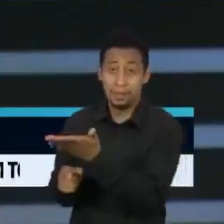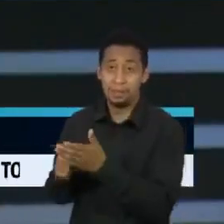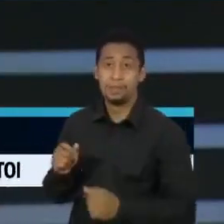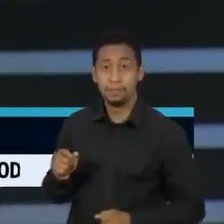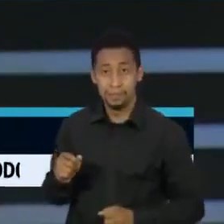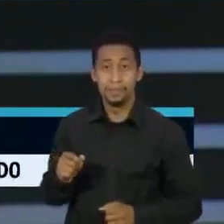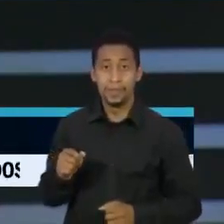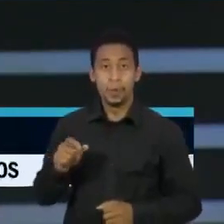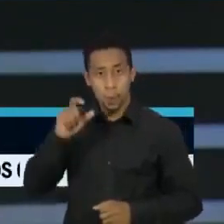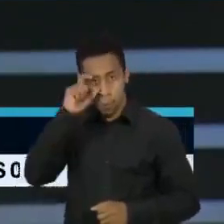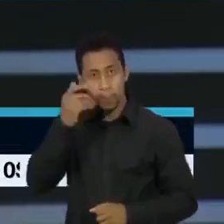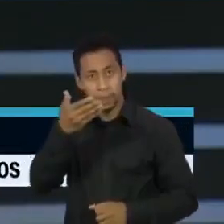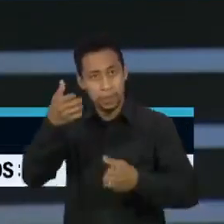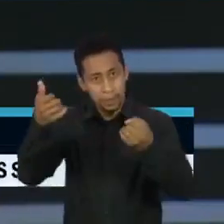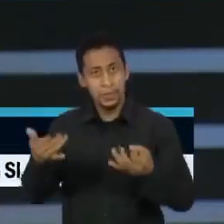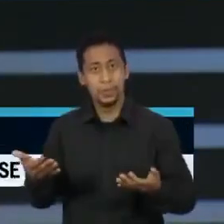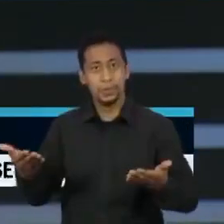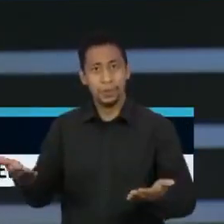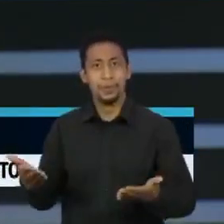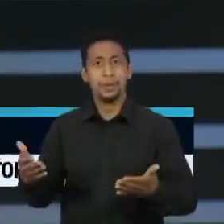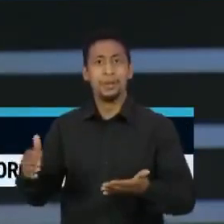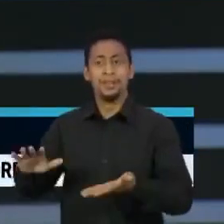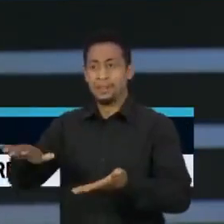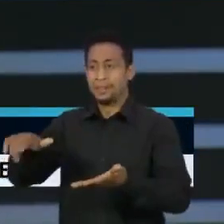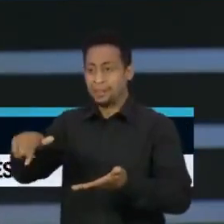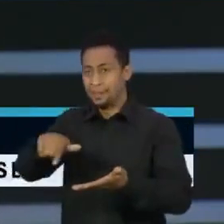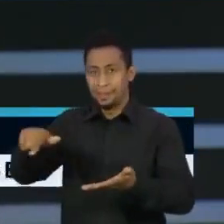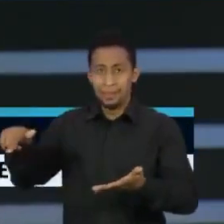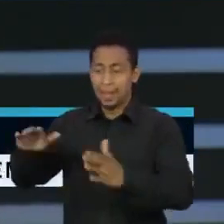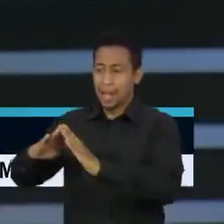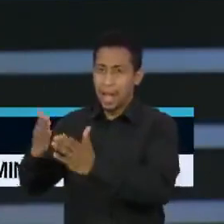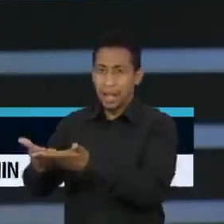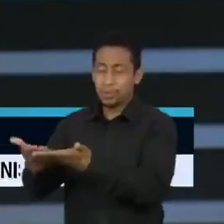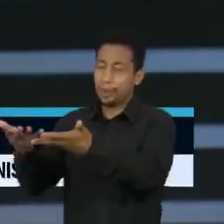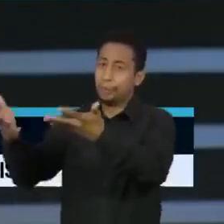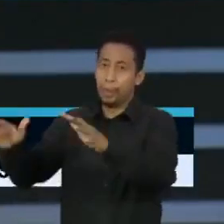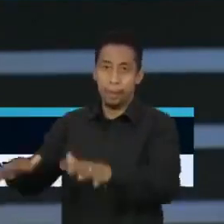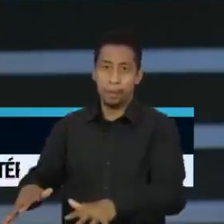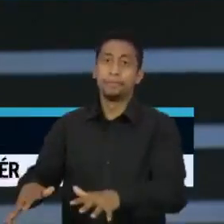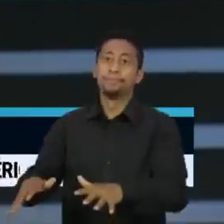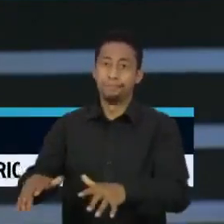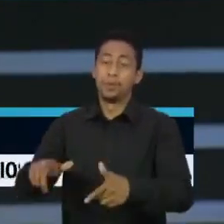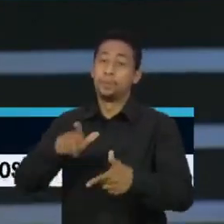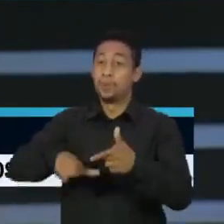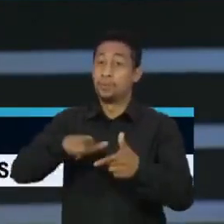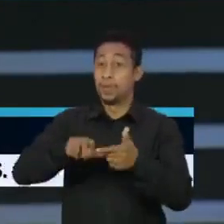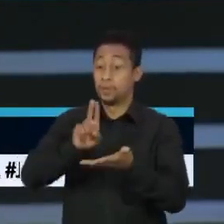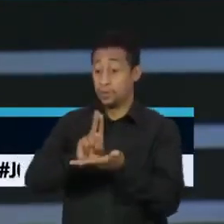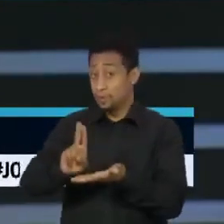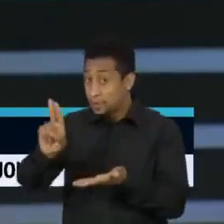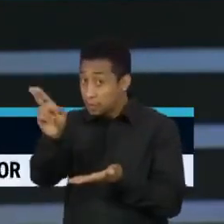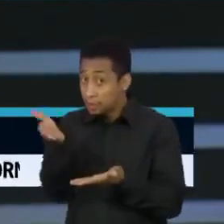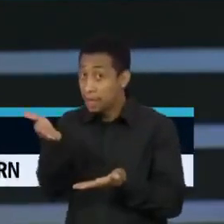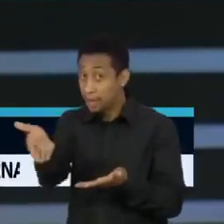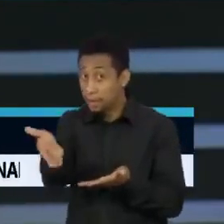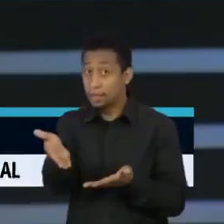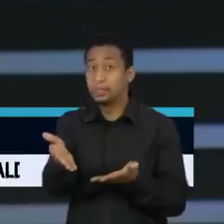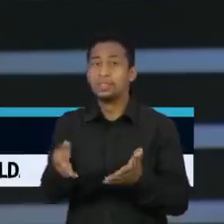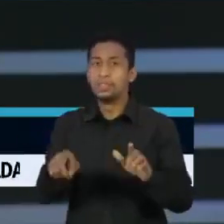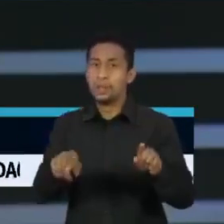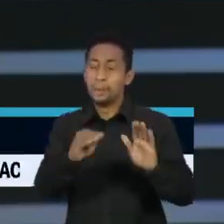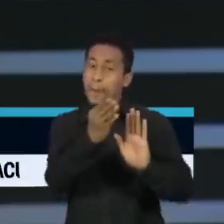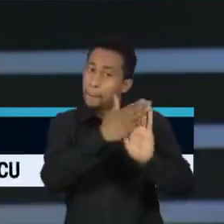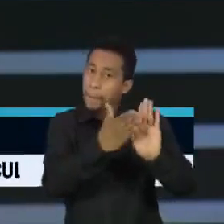foi para contribuir com a educação disposição da rede de ensino e região adversidades perseguição a